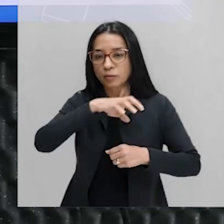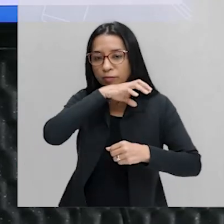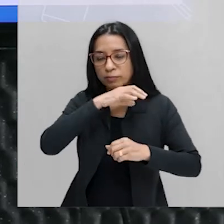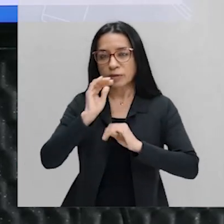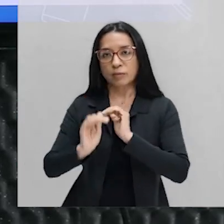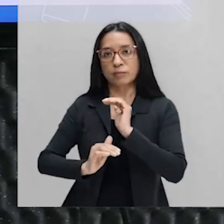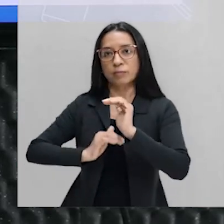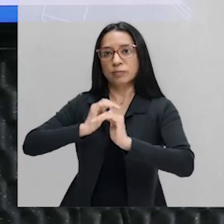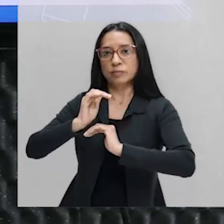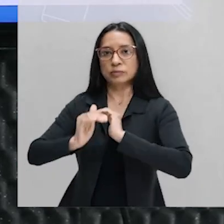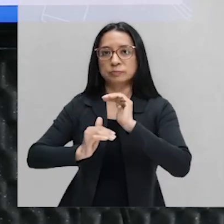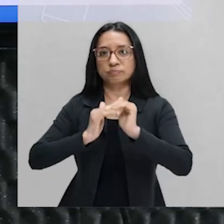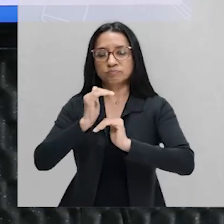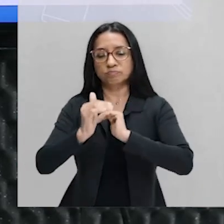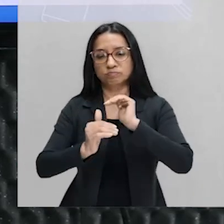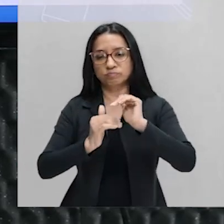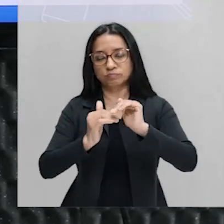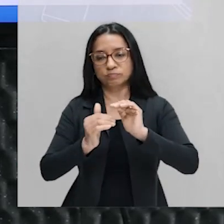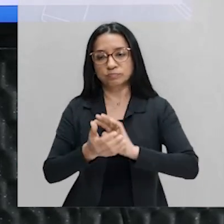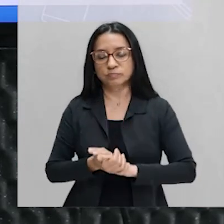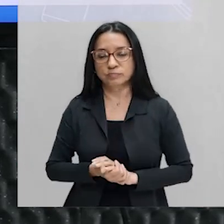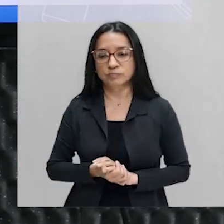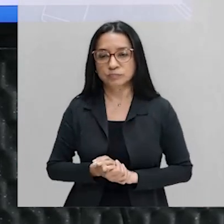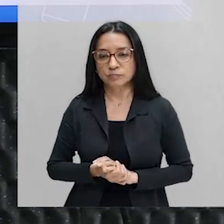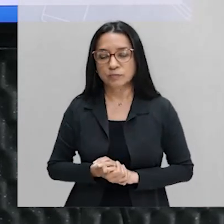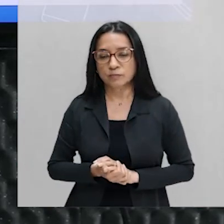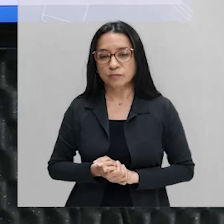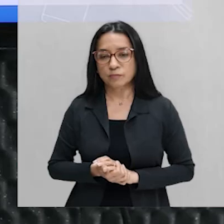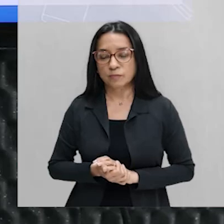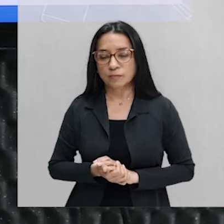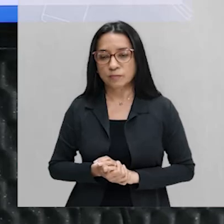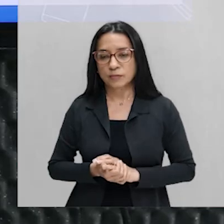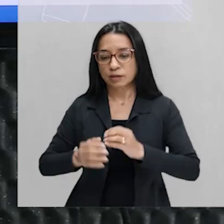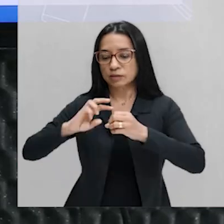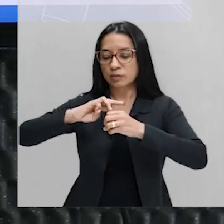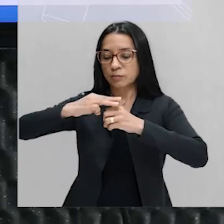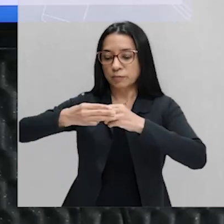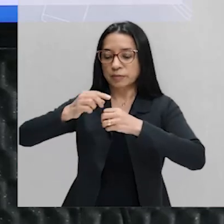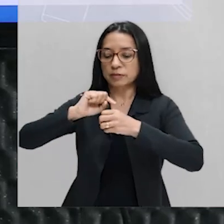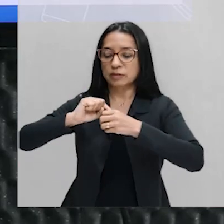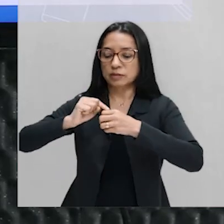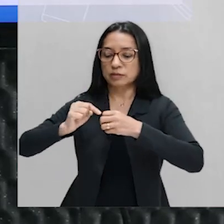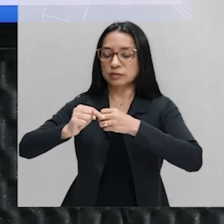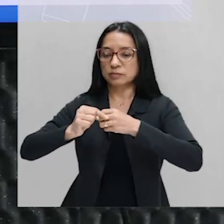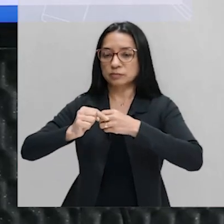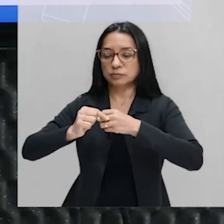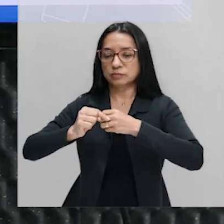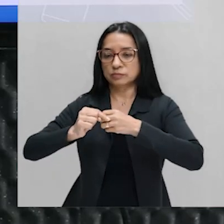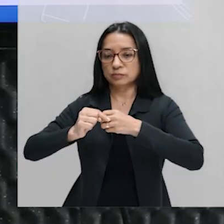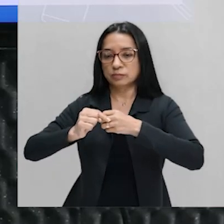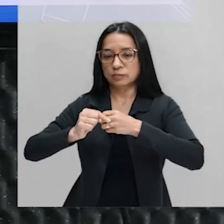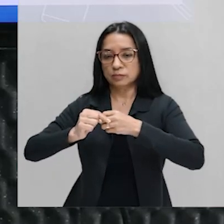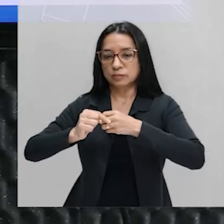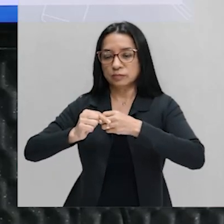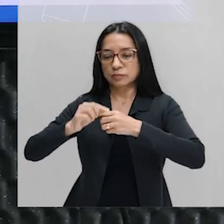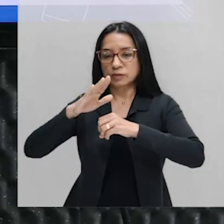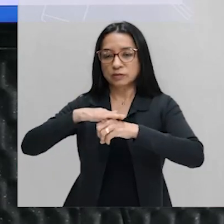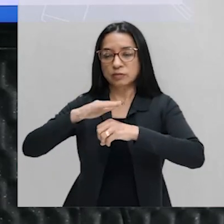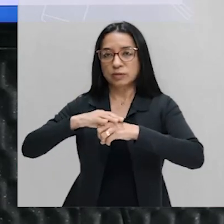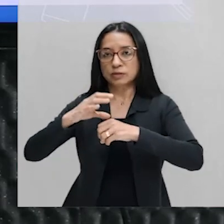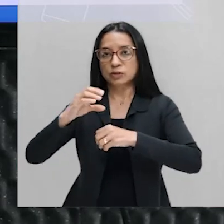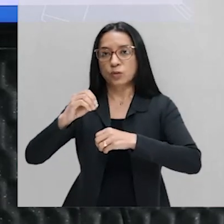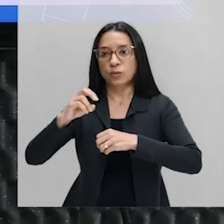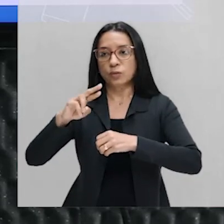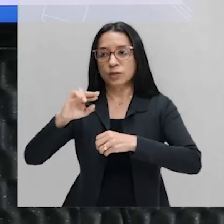em processo de desenvolvimento, essa membrana que fica logo abaixo da casca, ela vai se chamar de